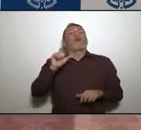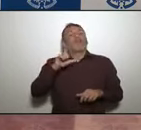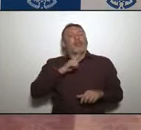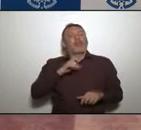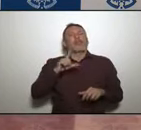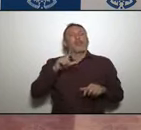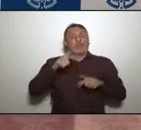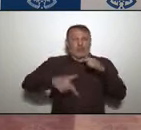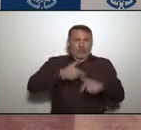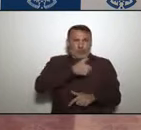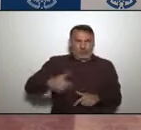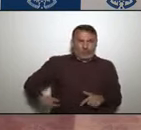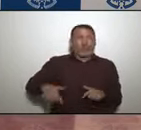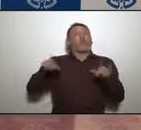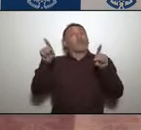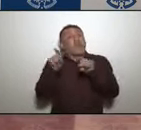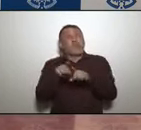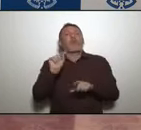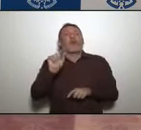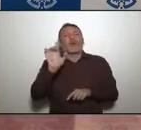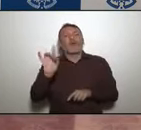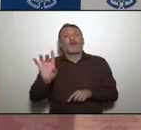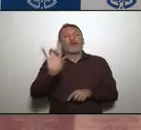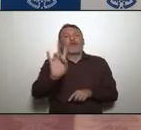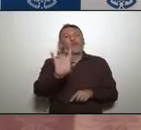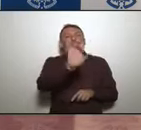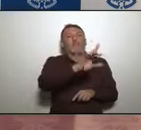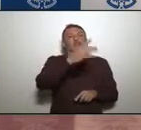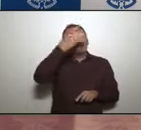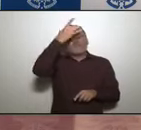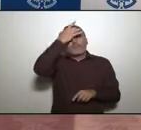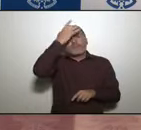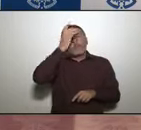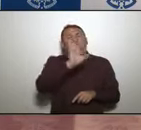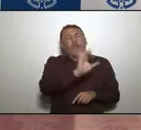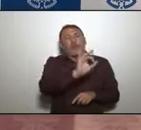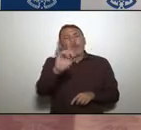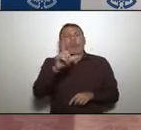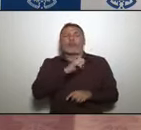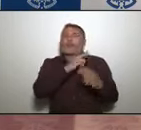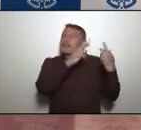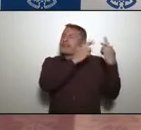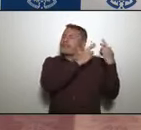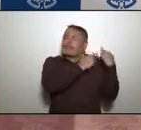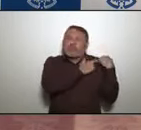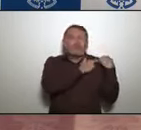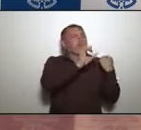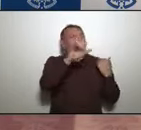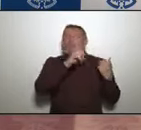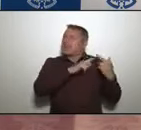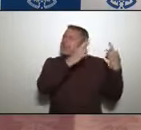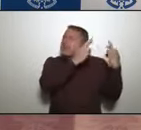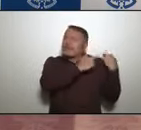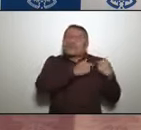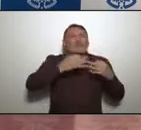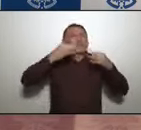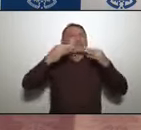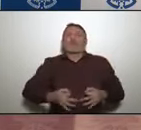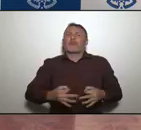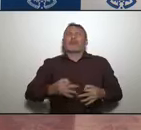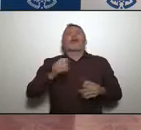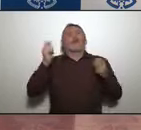individual. Individual, sim. Todos nós temos um nível de responsabilidade extrema para a gente poder